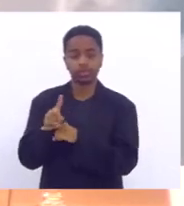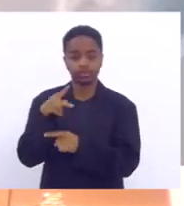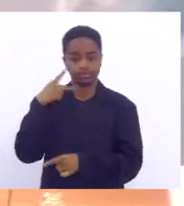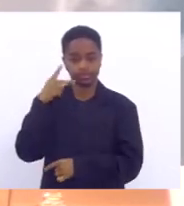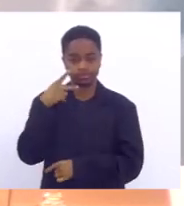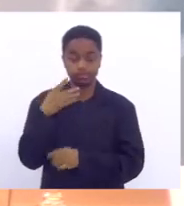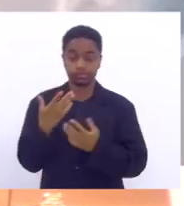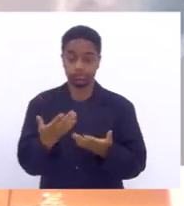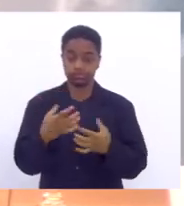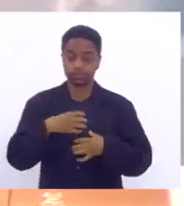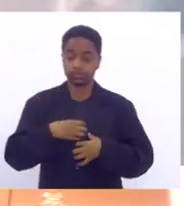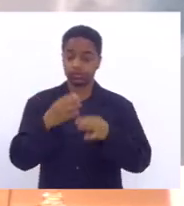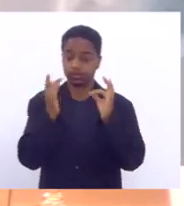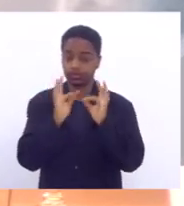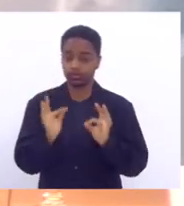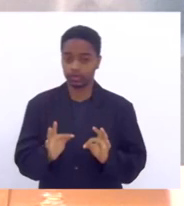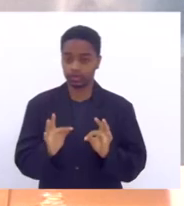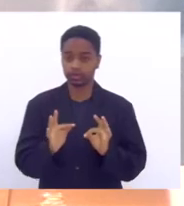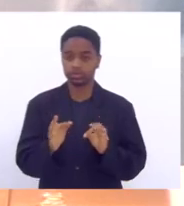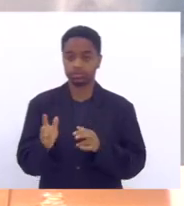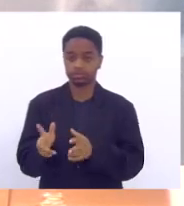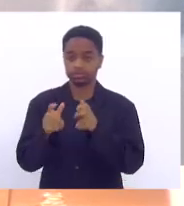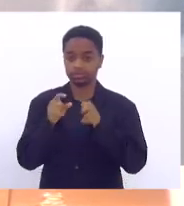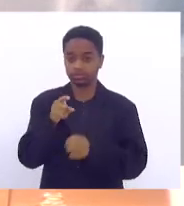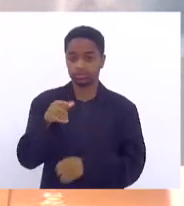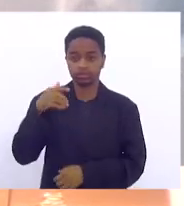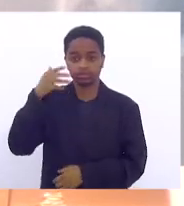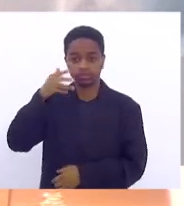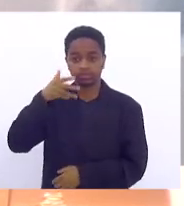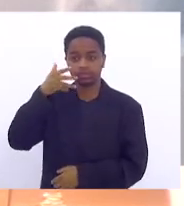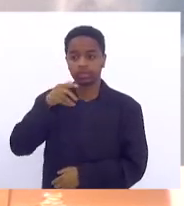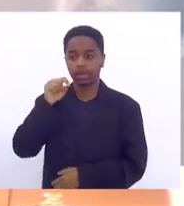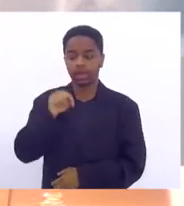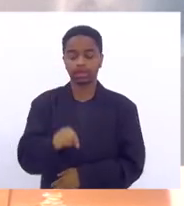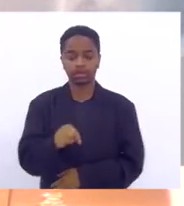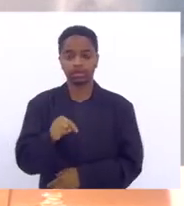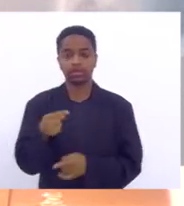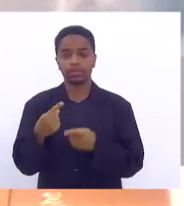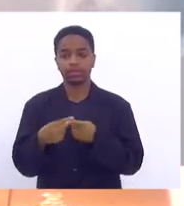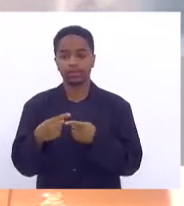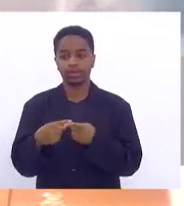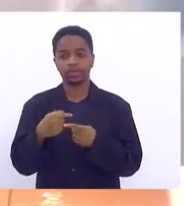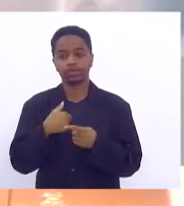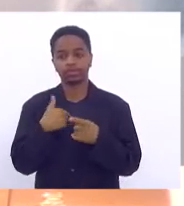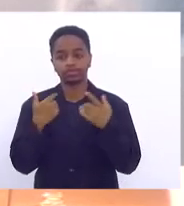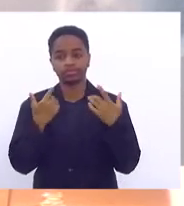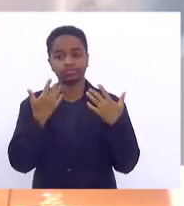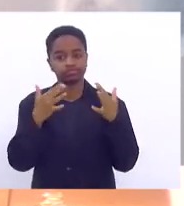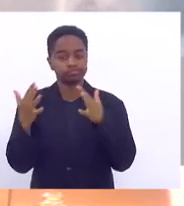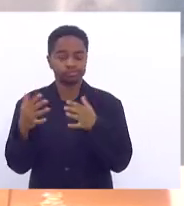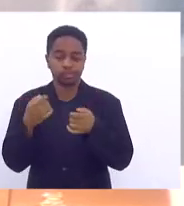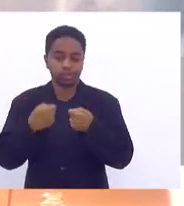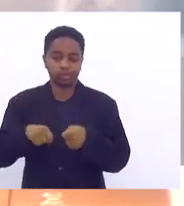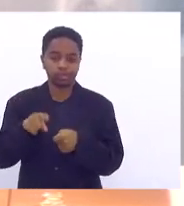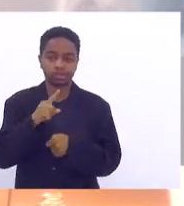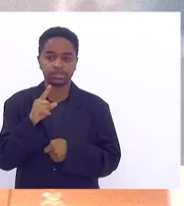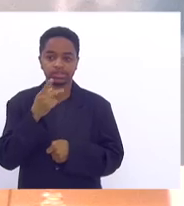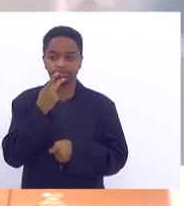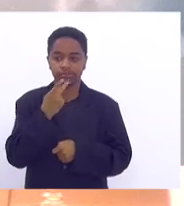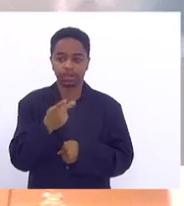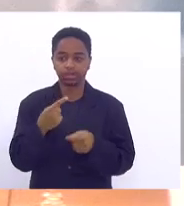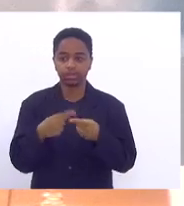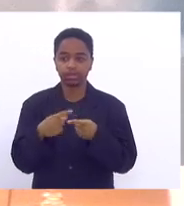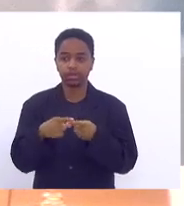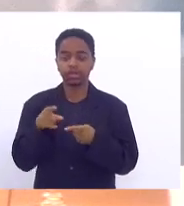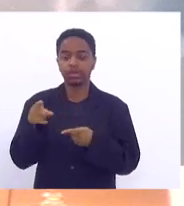feliz de vê-lo fazendo essa explanação aqui para todo mundo porque o meu elogio é você Dispensa comentário né tor que você foi escolhido